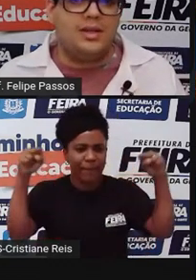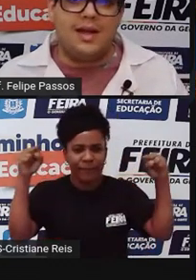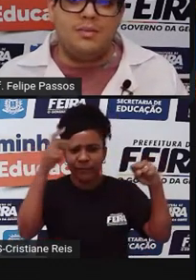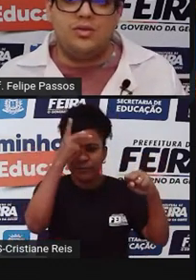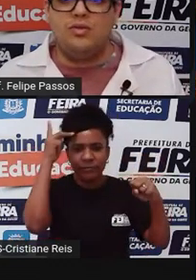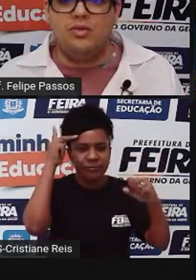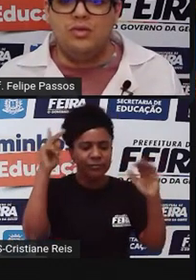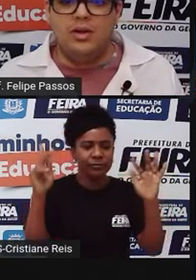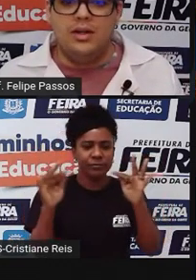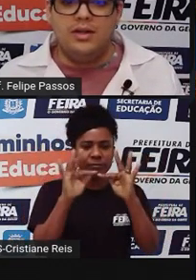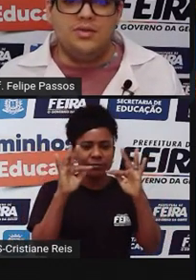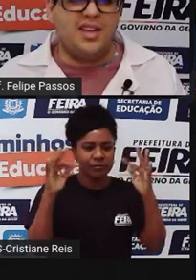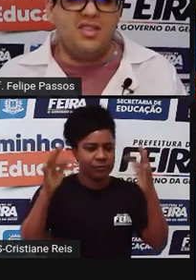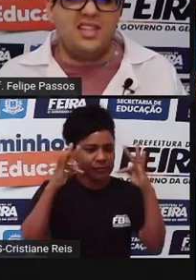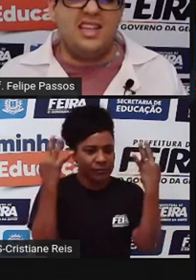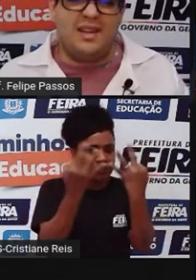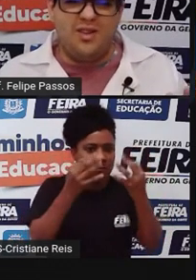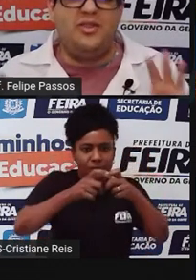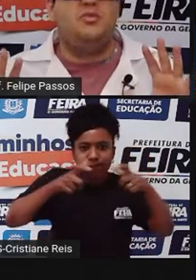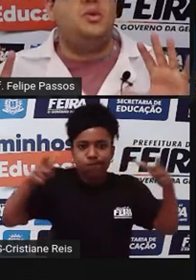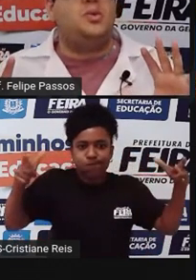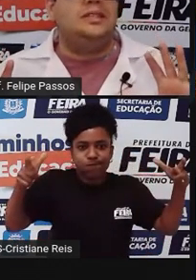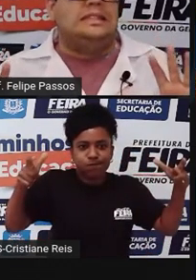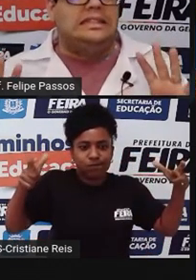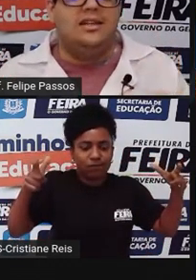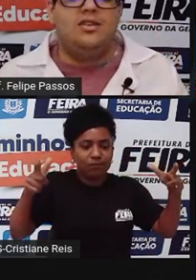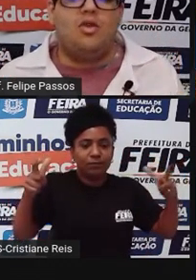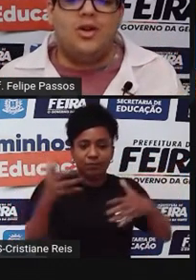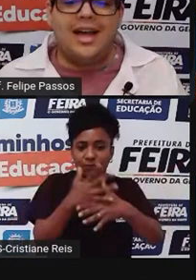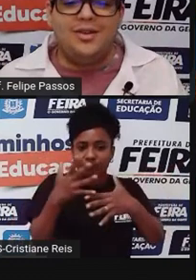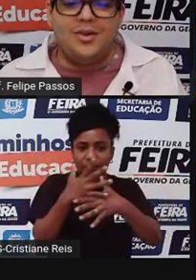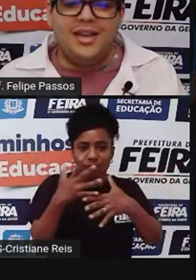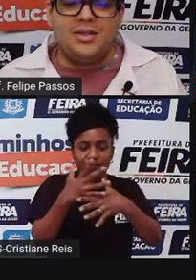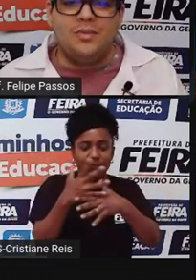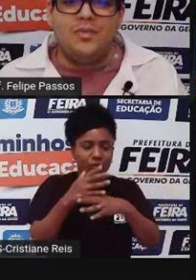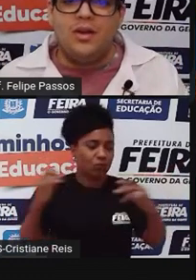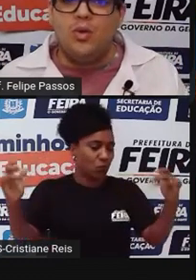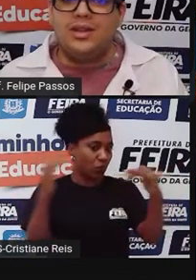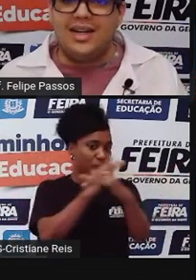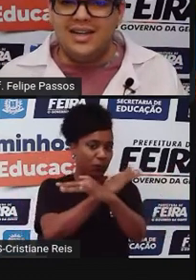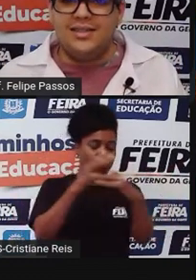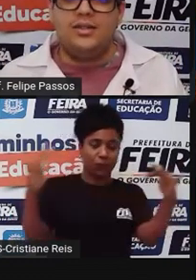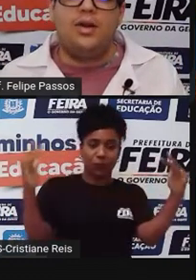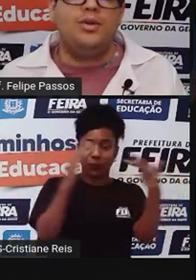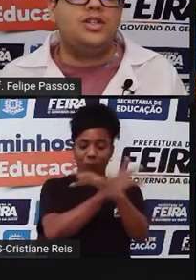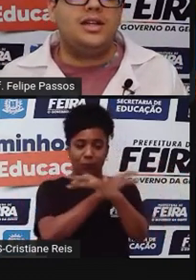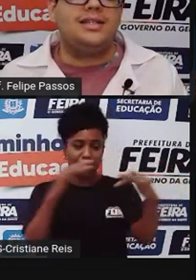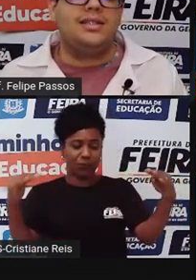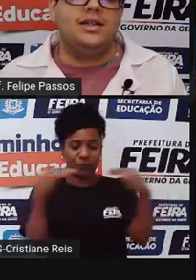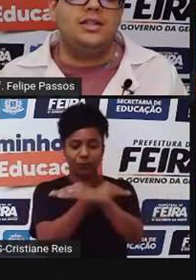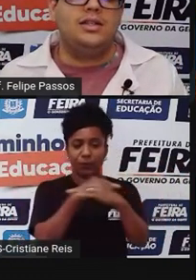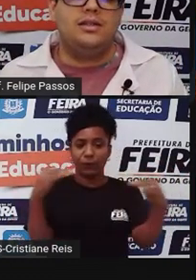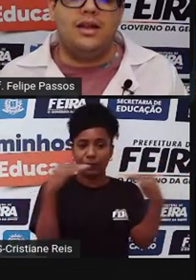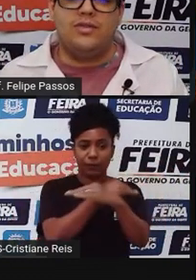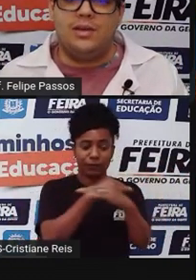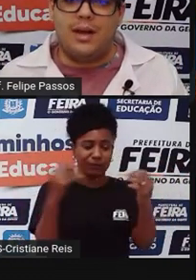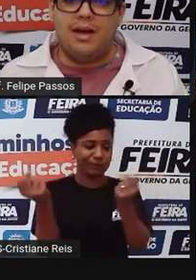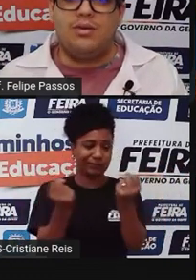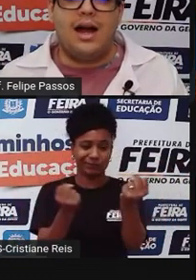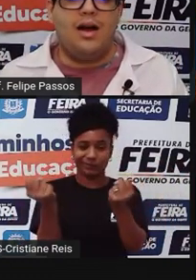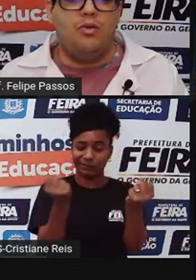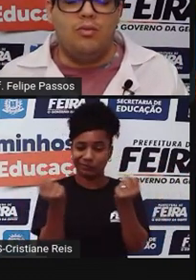fluxo de pessoas absurdo não sei vocês mas eu fico um pouco incomodado com isso o trânsito é muito estressante